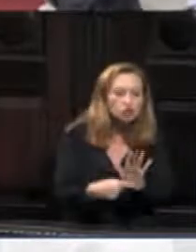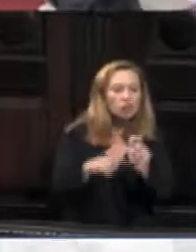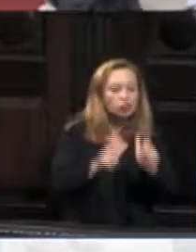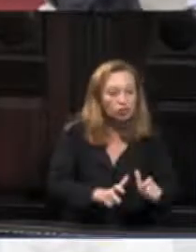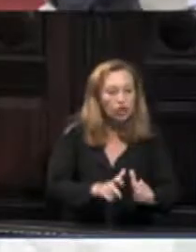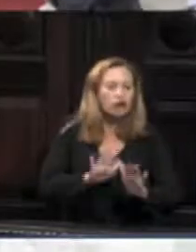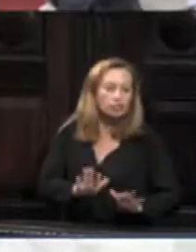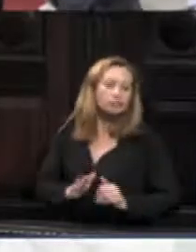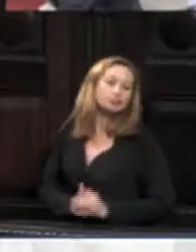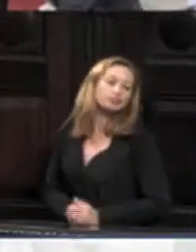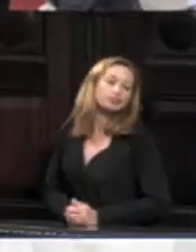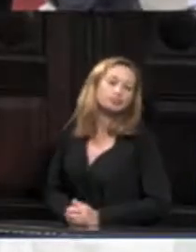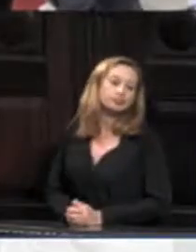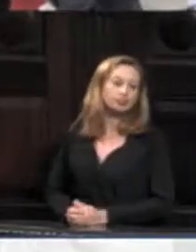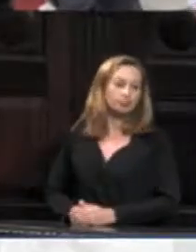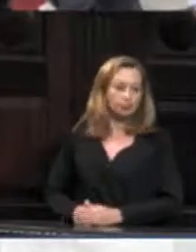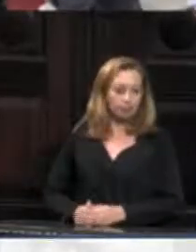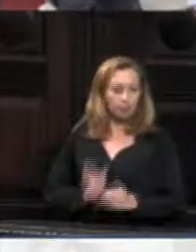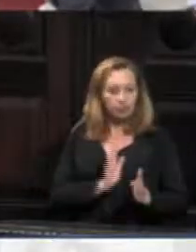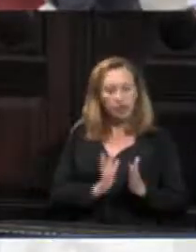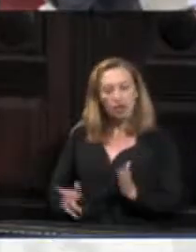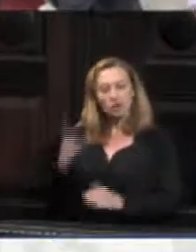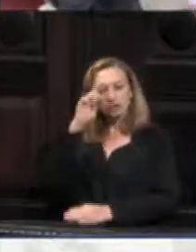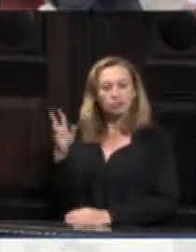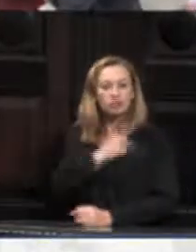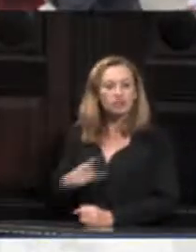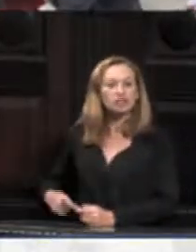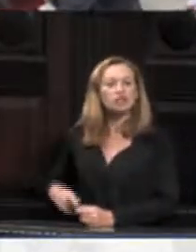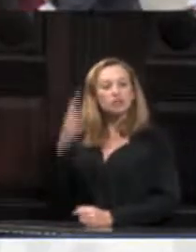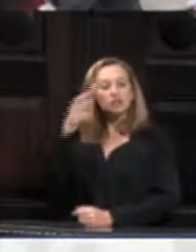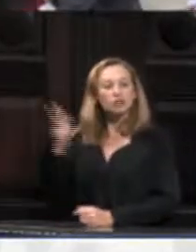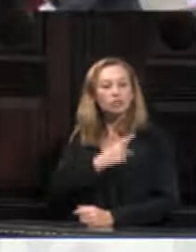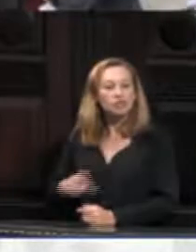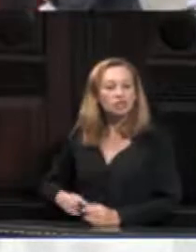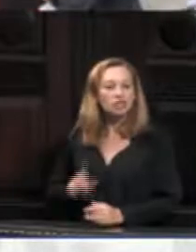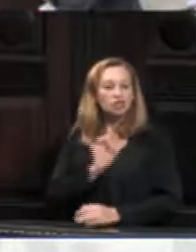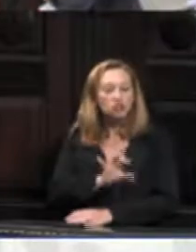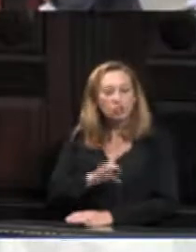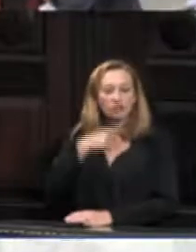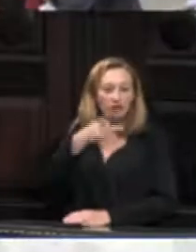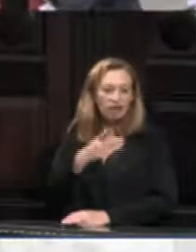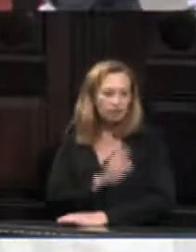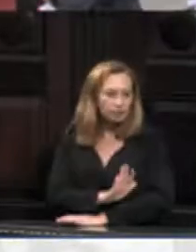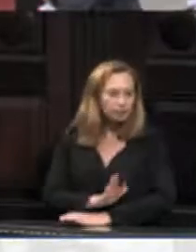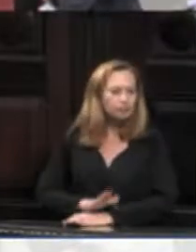sendo protegidos. Deputado, senhor presidente, só um esclarecimento.